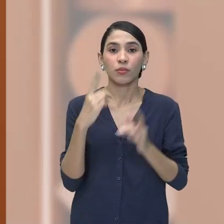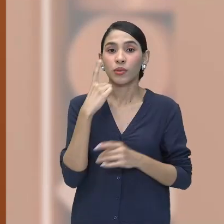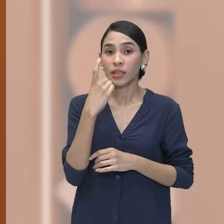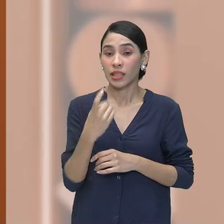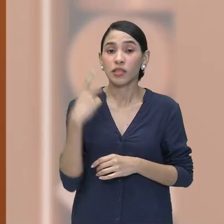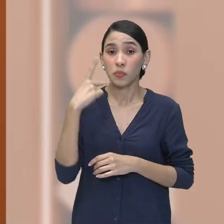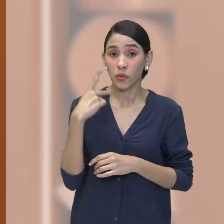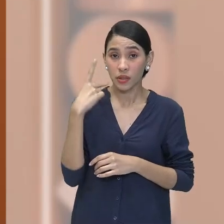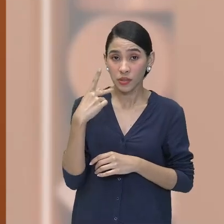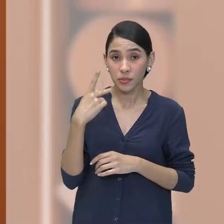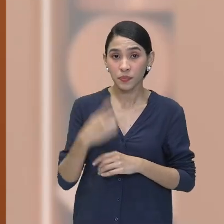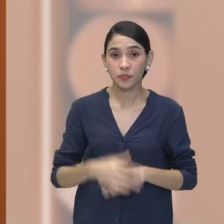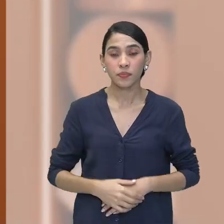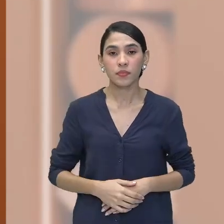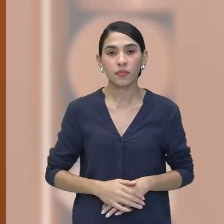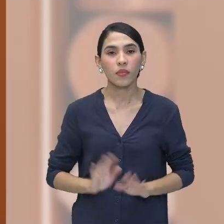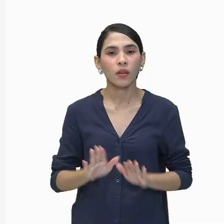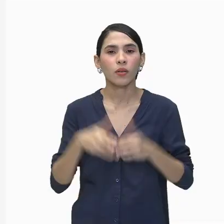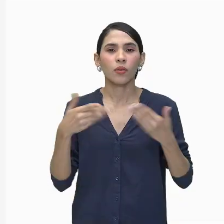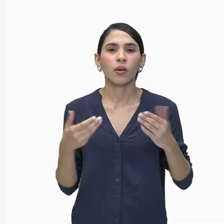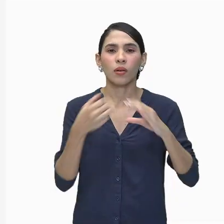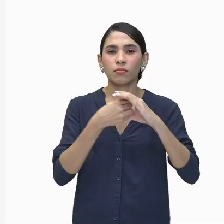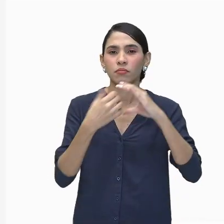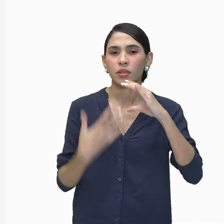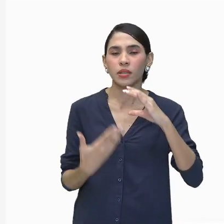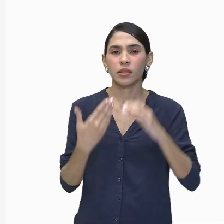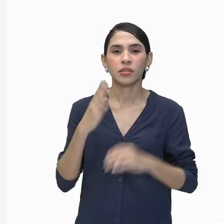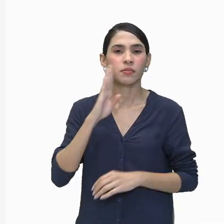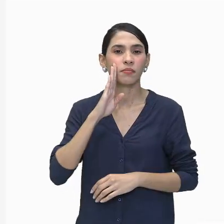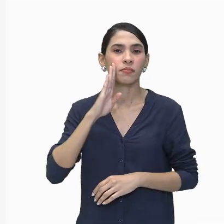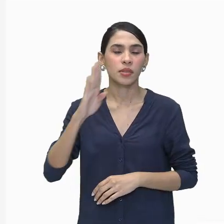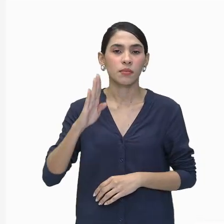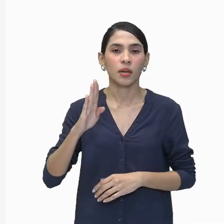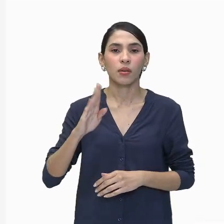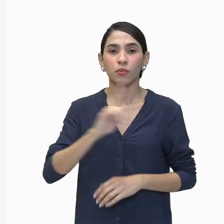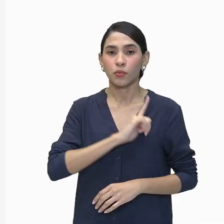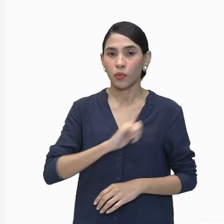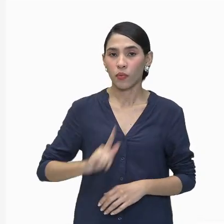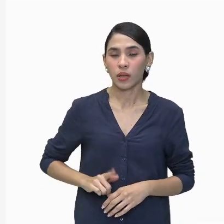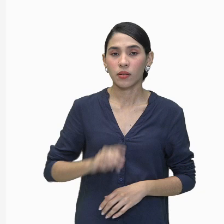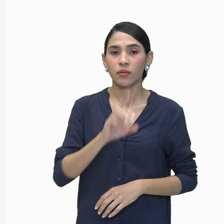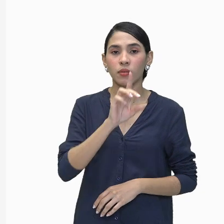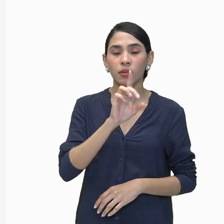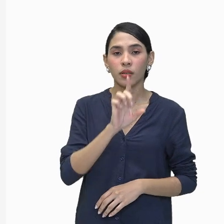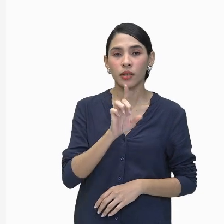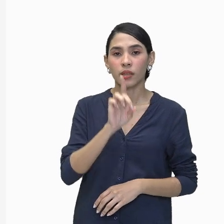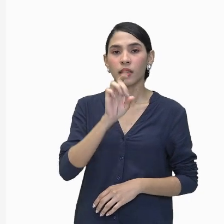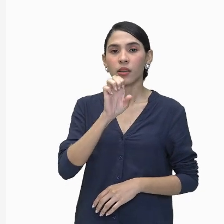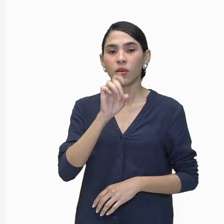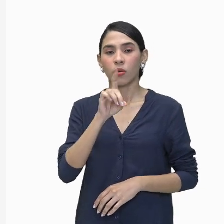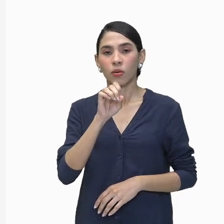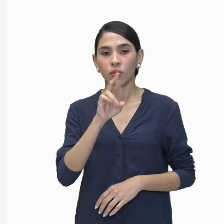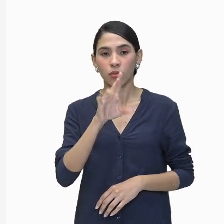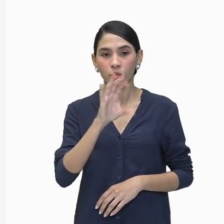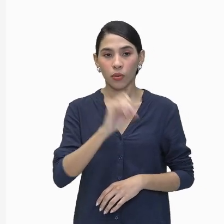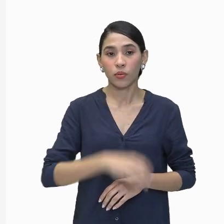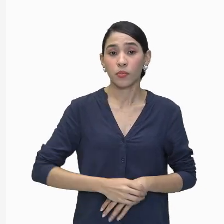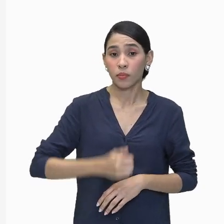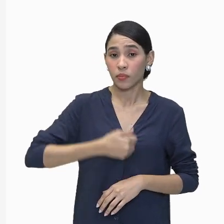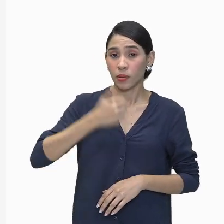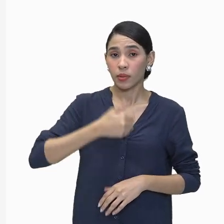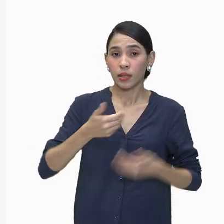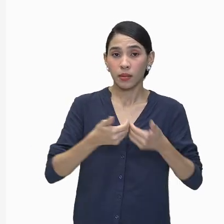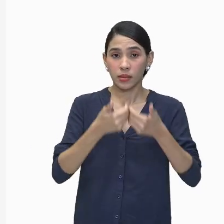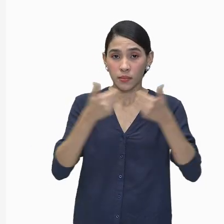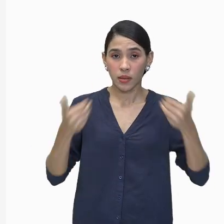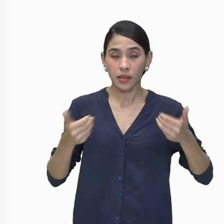no momento. Quais são as principais medidas que a gente vai ver nesse momento dentro do governo do Deodoro da Fonseca? A primeira delas, nós vamos ter o processo de